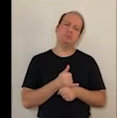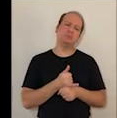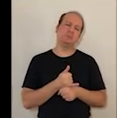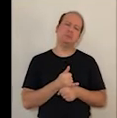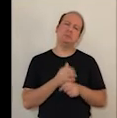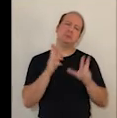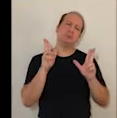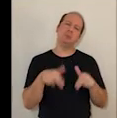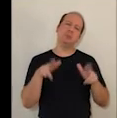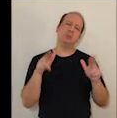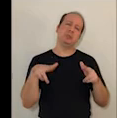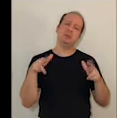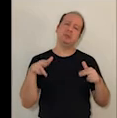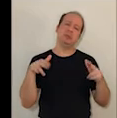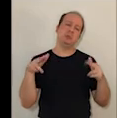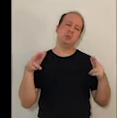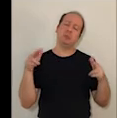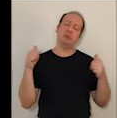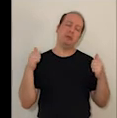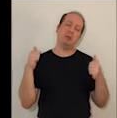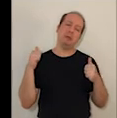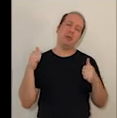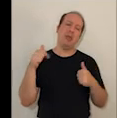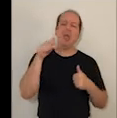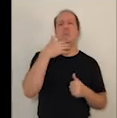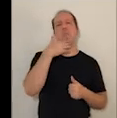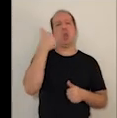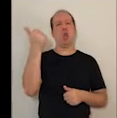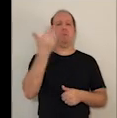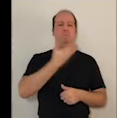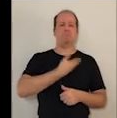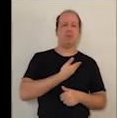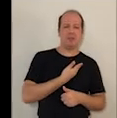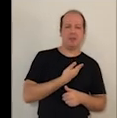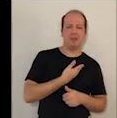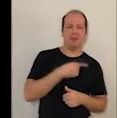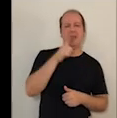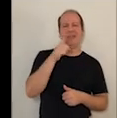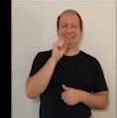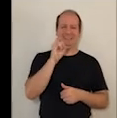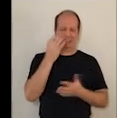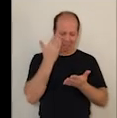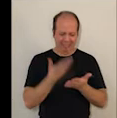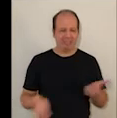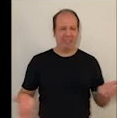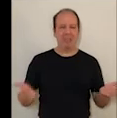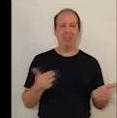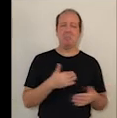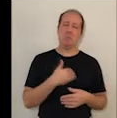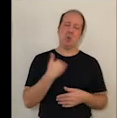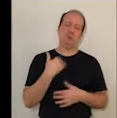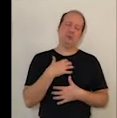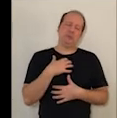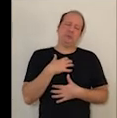Nunca me pediu dinheiro emprestado. O melhor dos amigos. Terrível perda será para mim a sua morte.